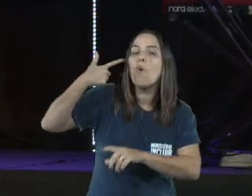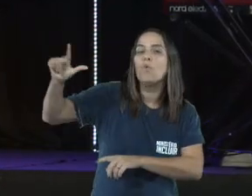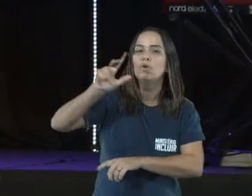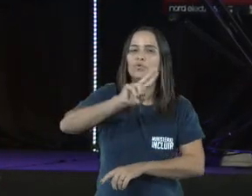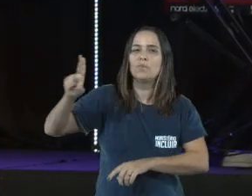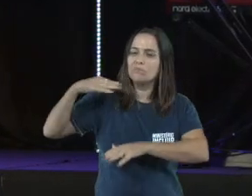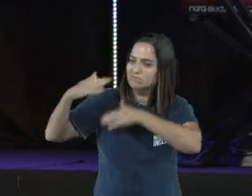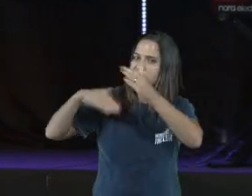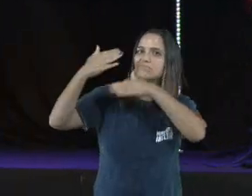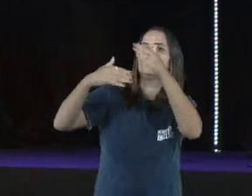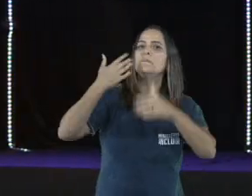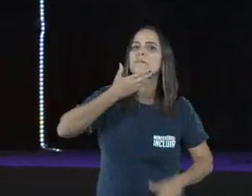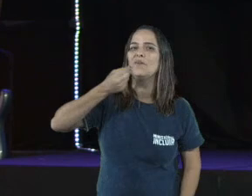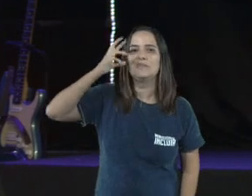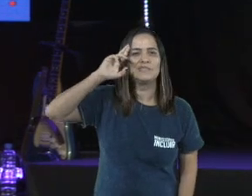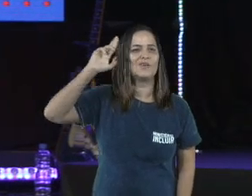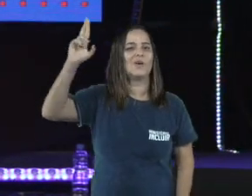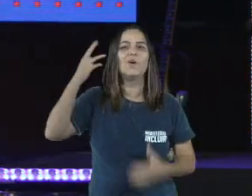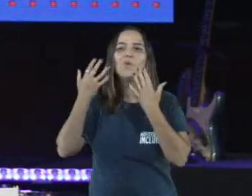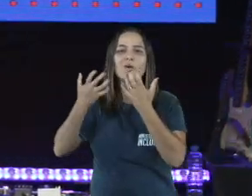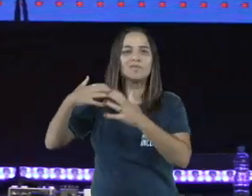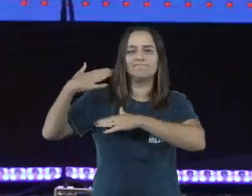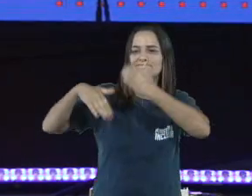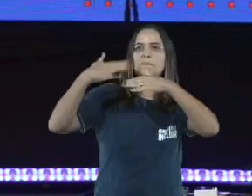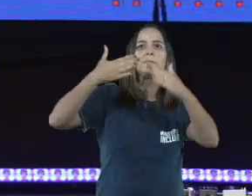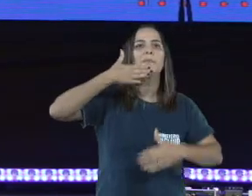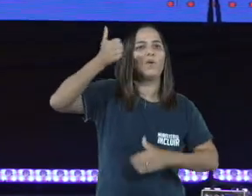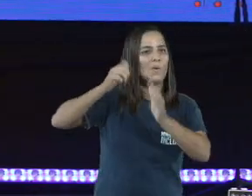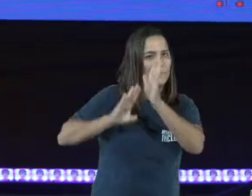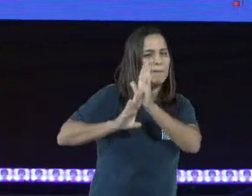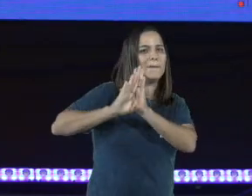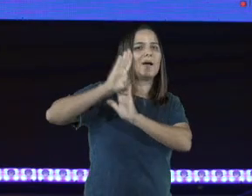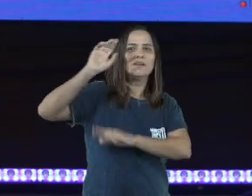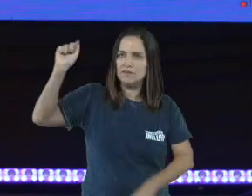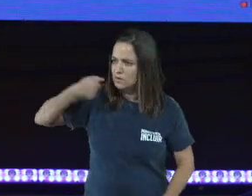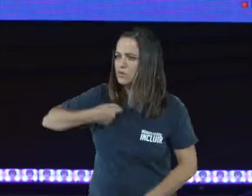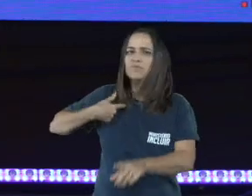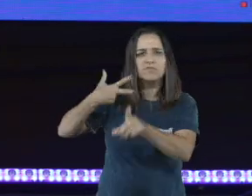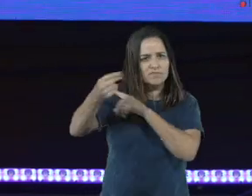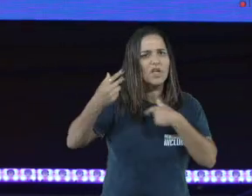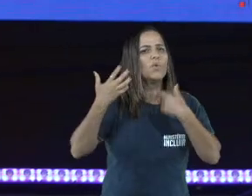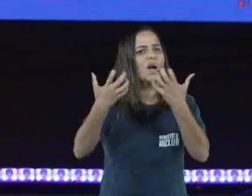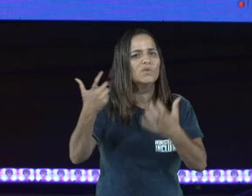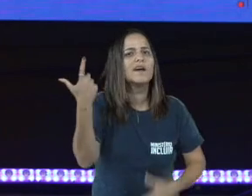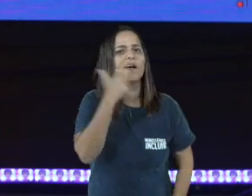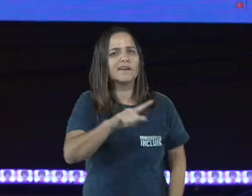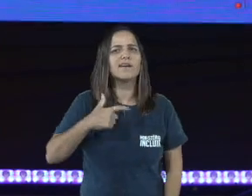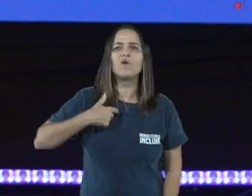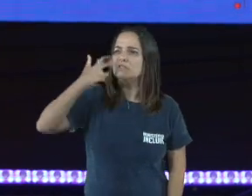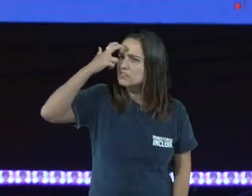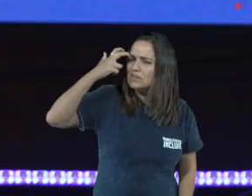multiplica que vem na mão como alguém prendedor vamo alguém vencedor como o rei conquistador como alguém sábio